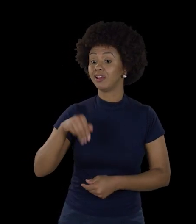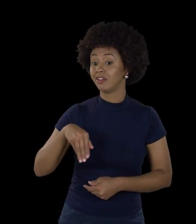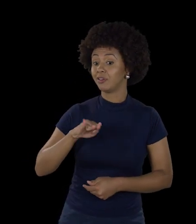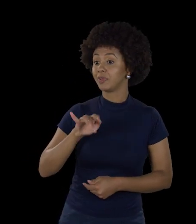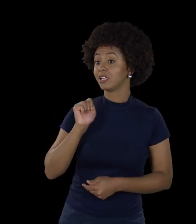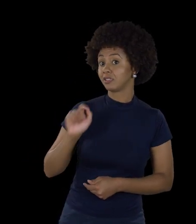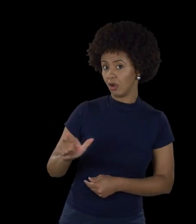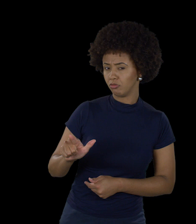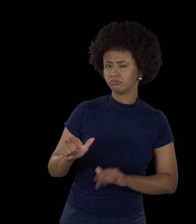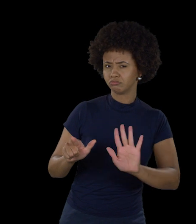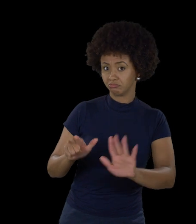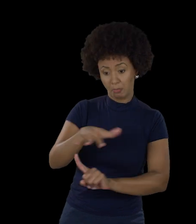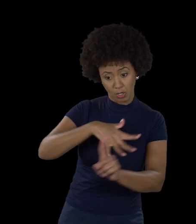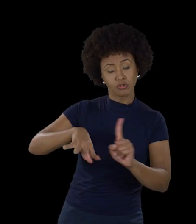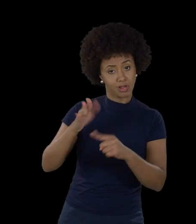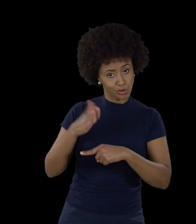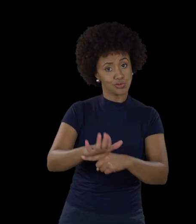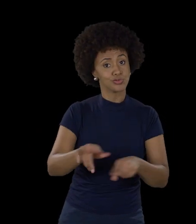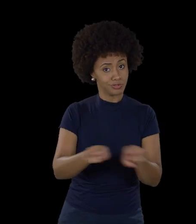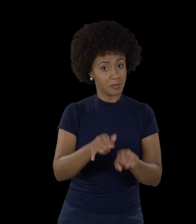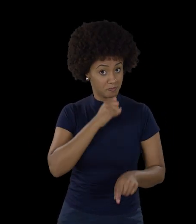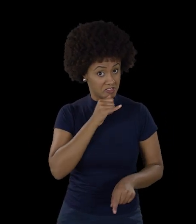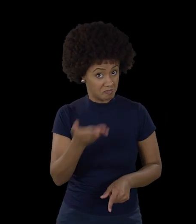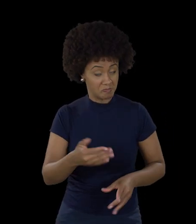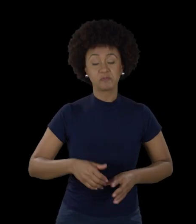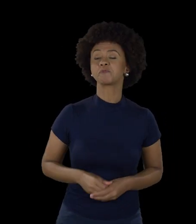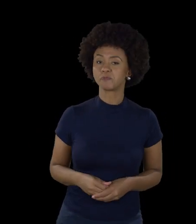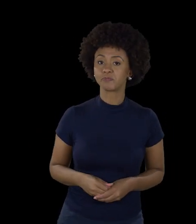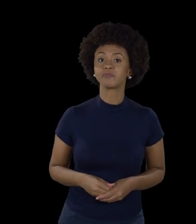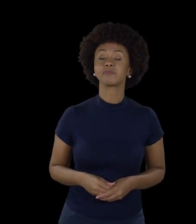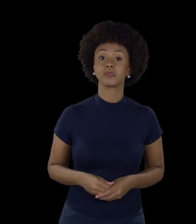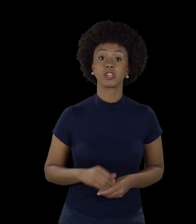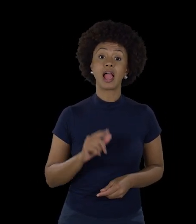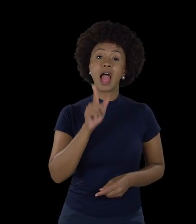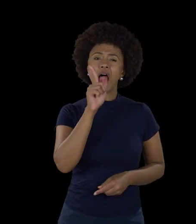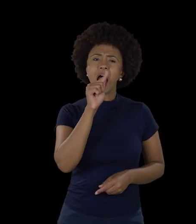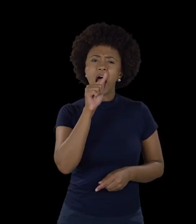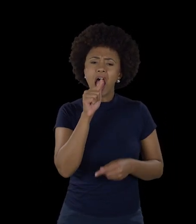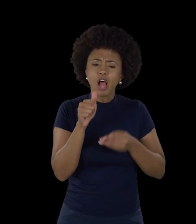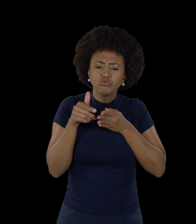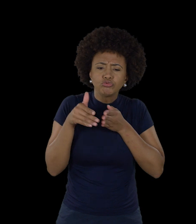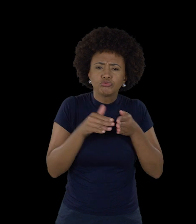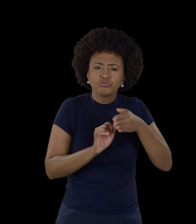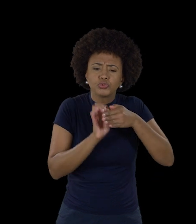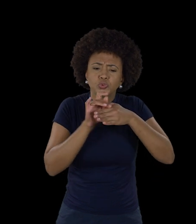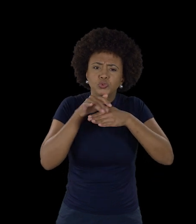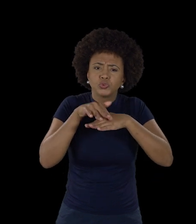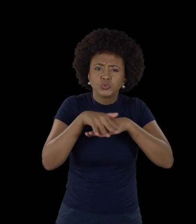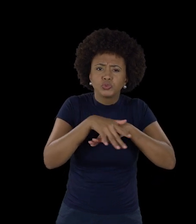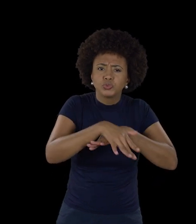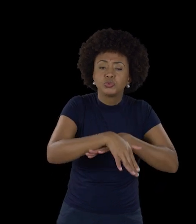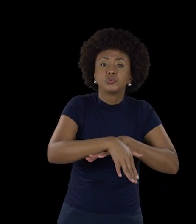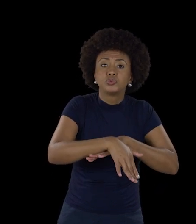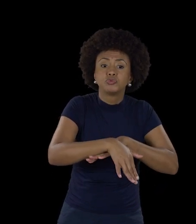um exemplo? Elas protegem as nossas nascentes, essas pequenas veios de água que garantem que a água